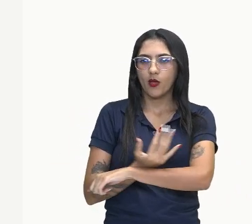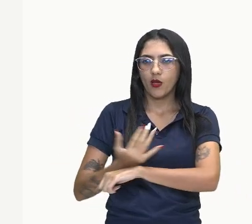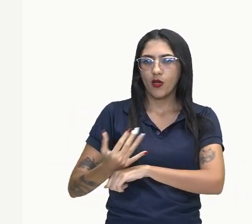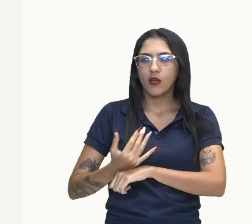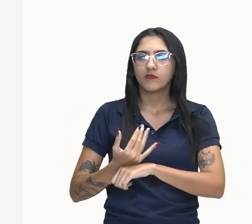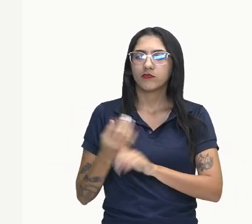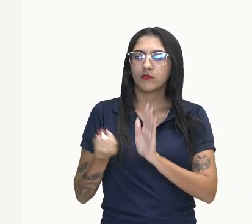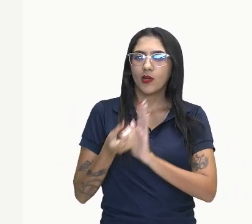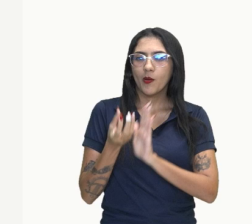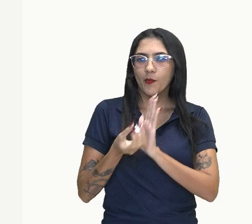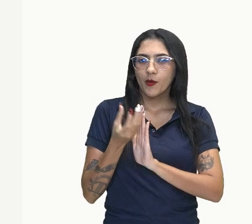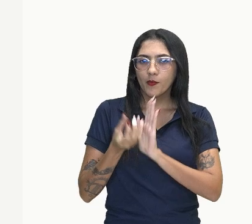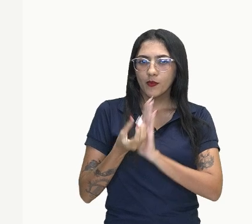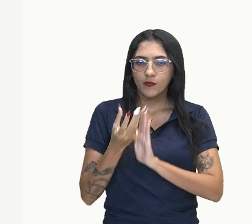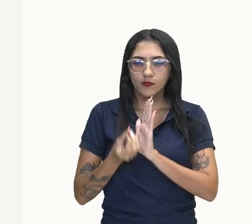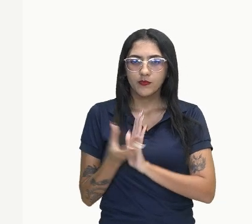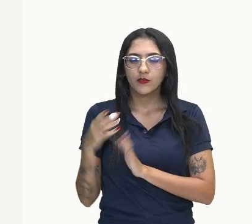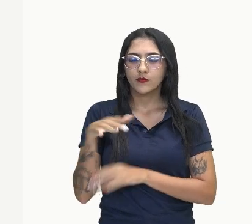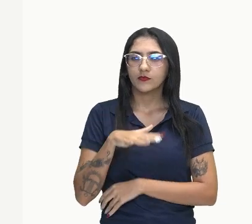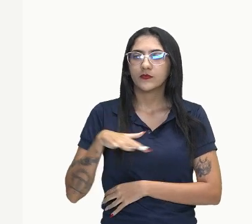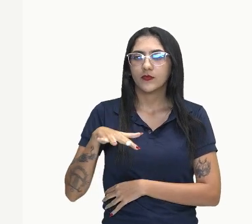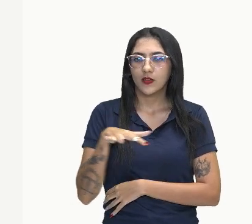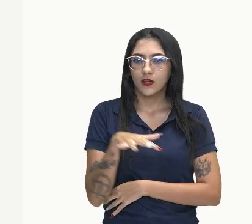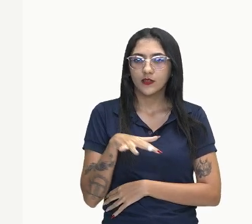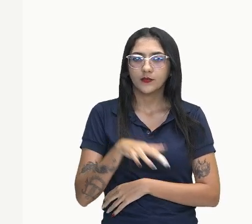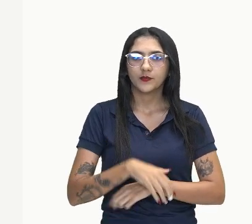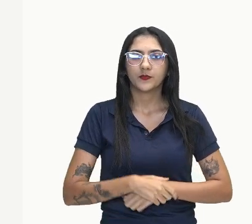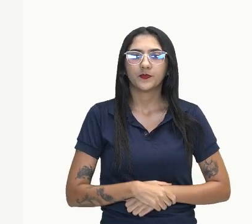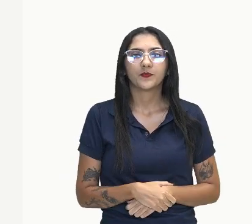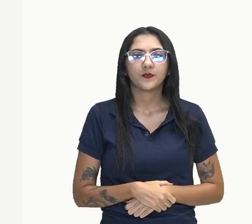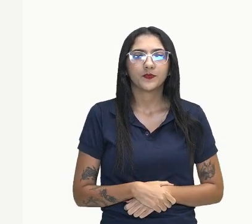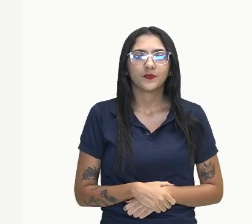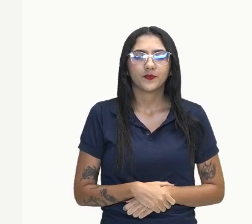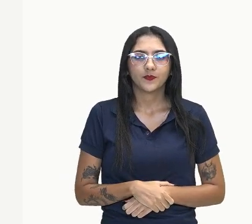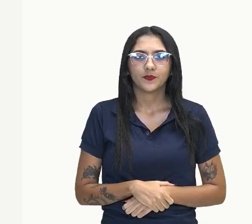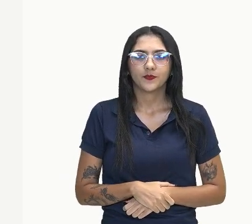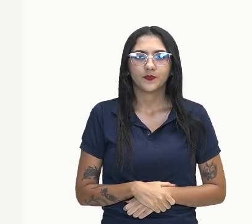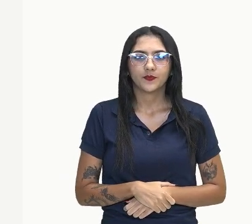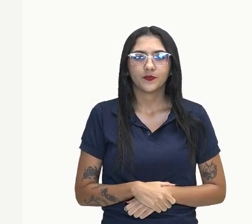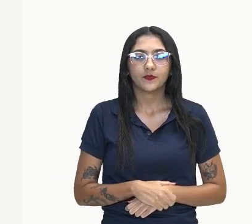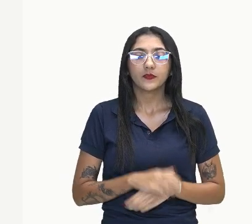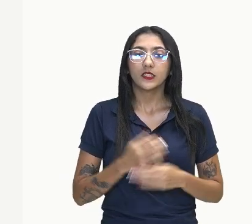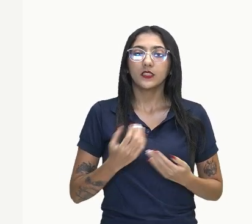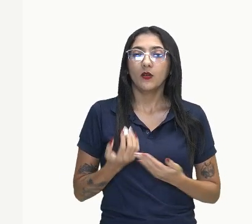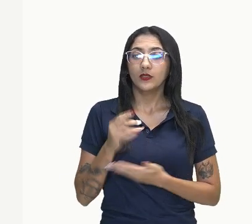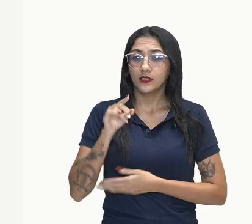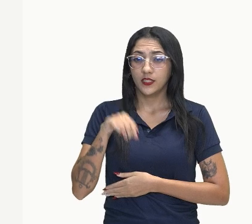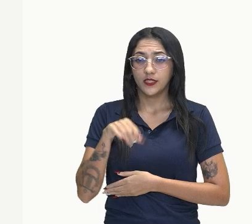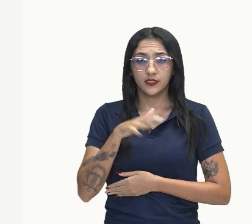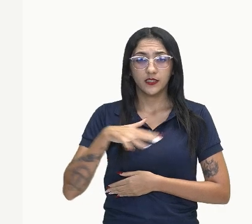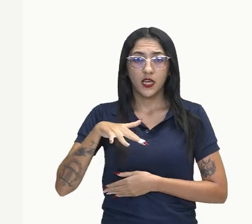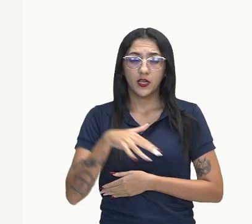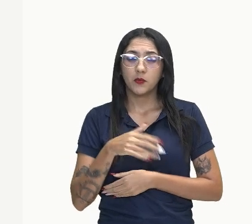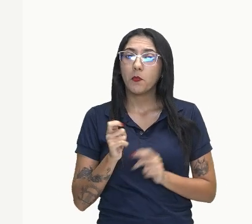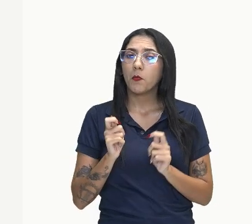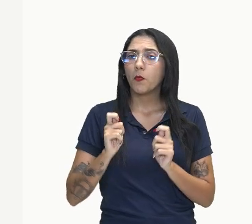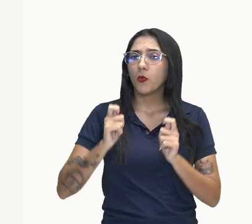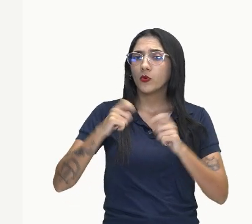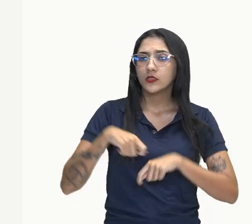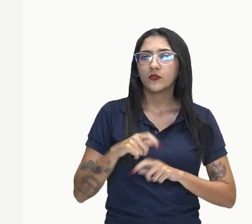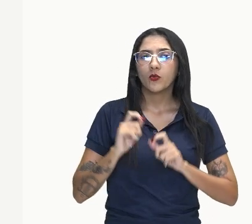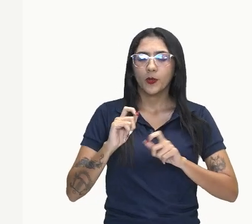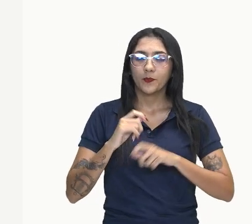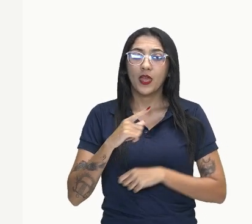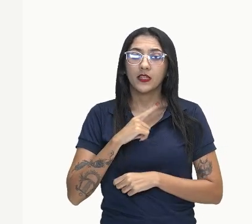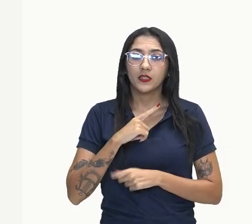determinado local, de uma determinada terra. Nessa área, gente, pode ocorrer ali a